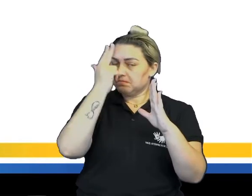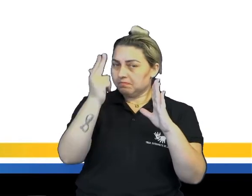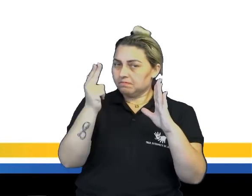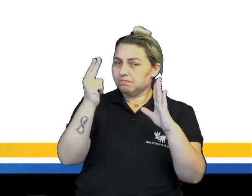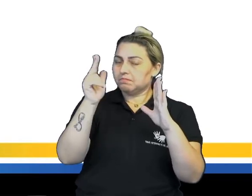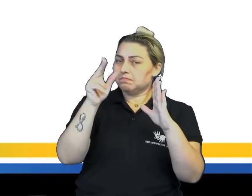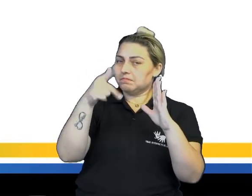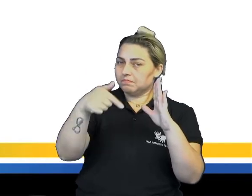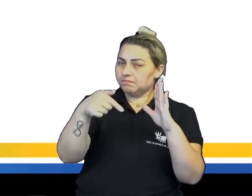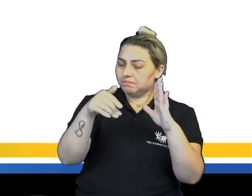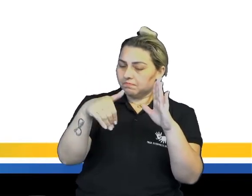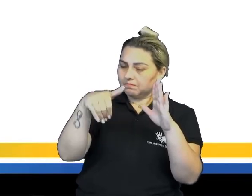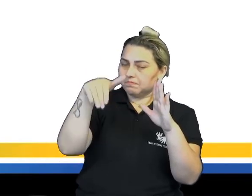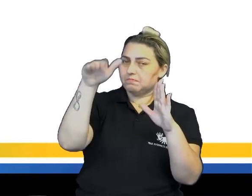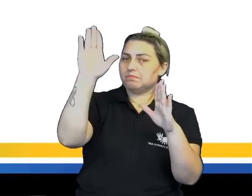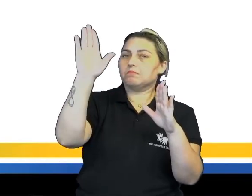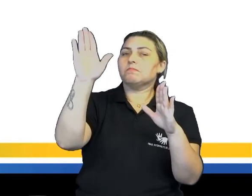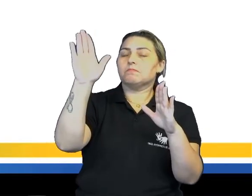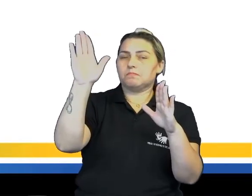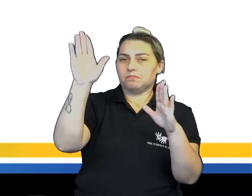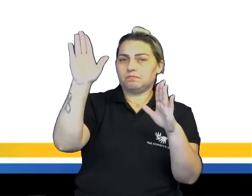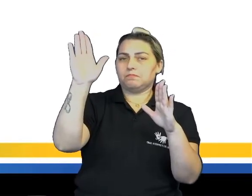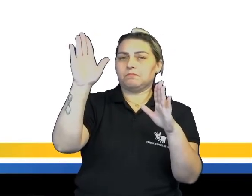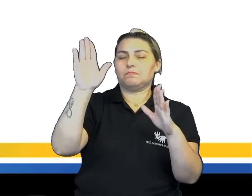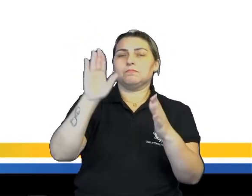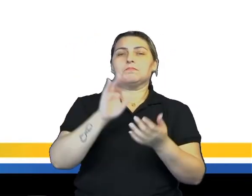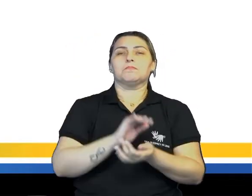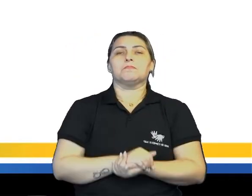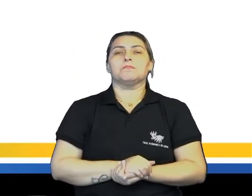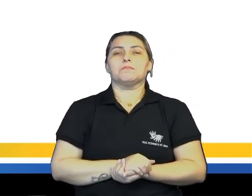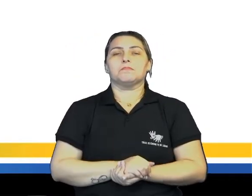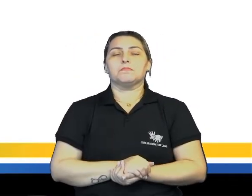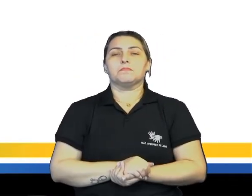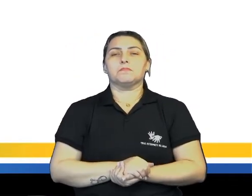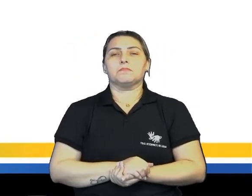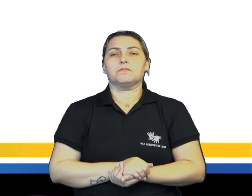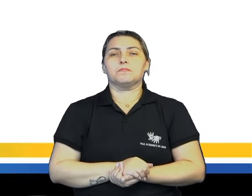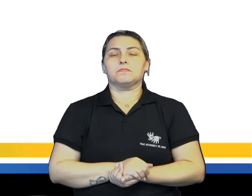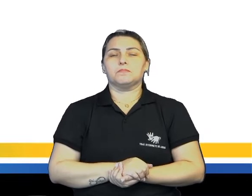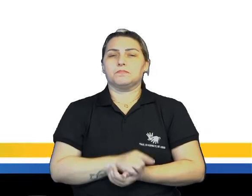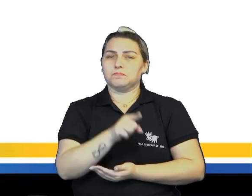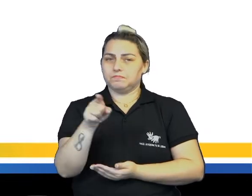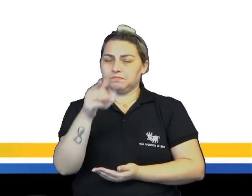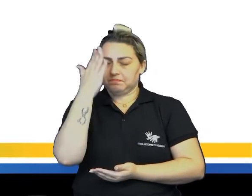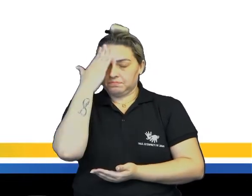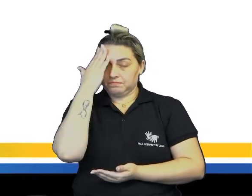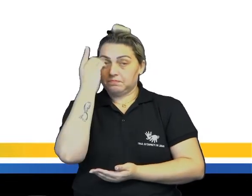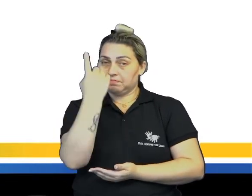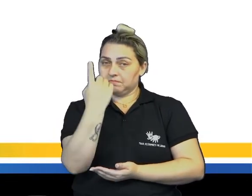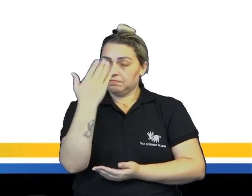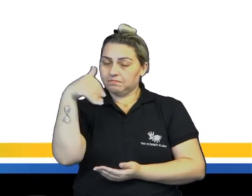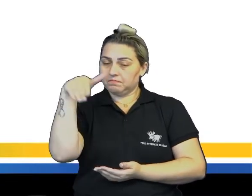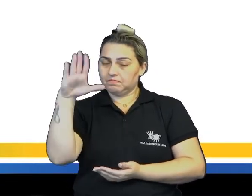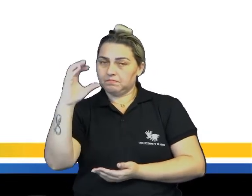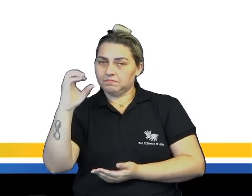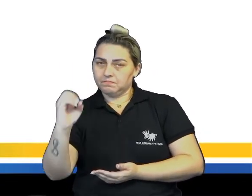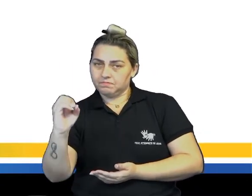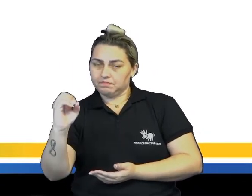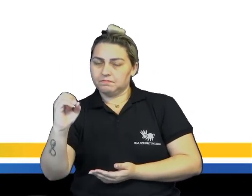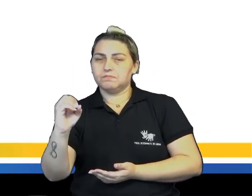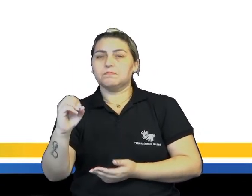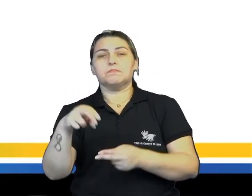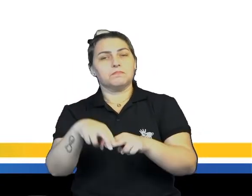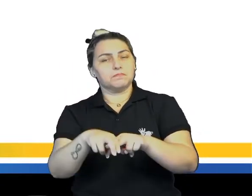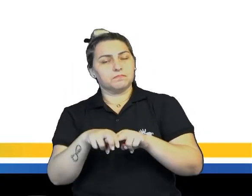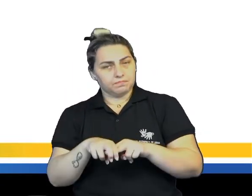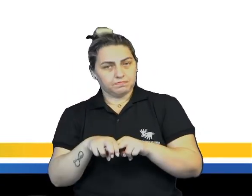parecer um 7, então eu estou dizendo que ele é maior que o outro número. E você sabe, o 1 é maior que o 0. Então,